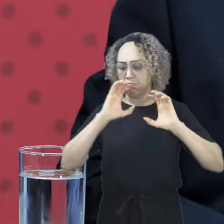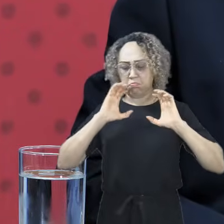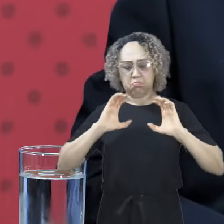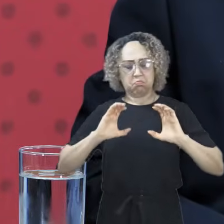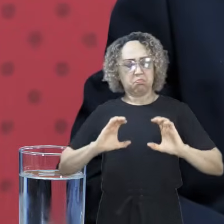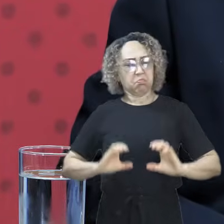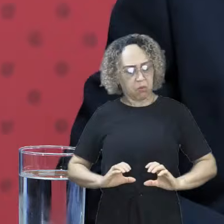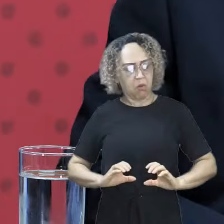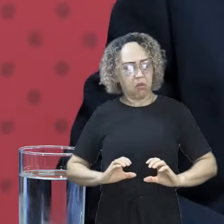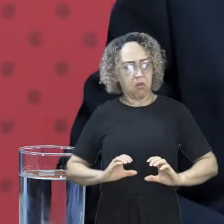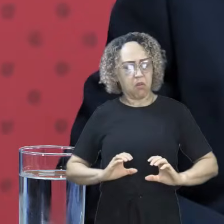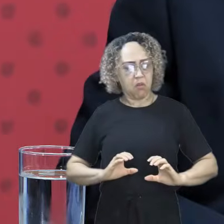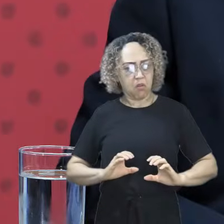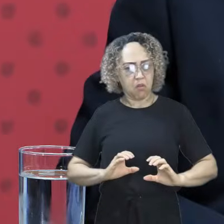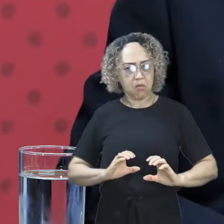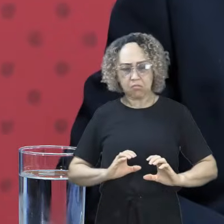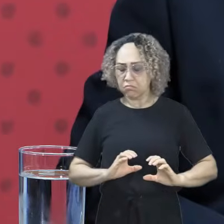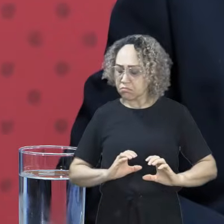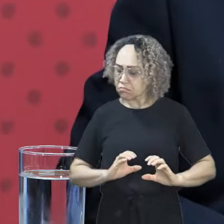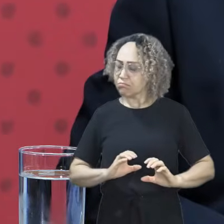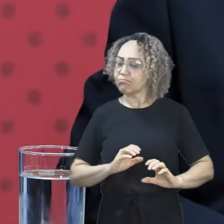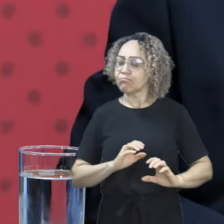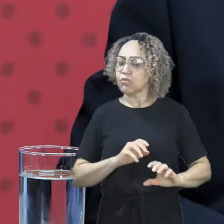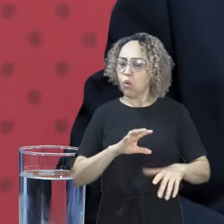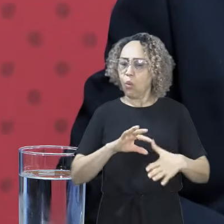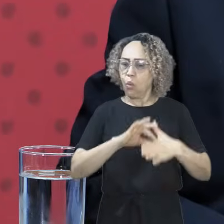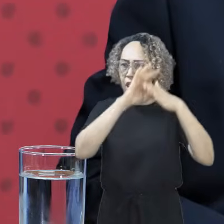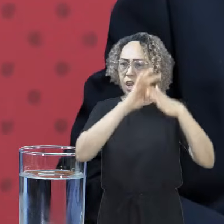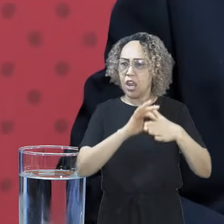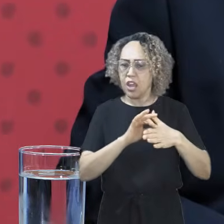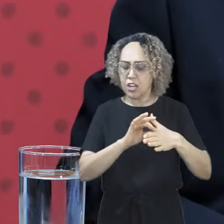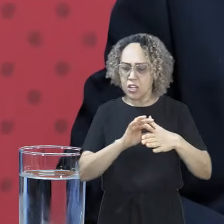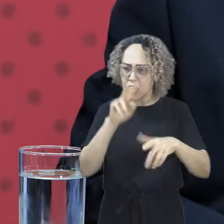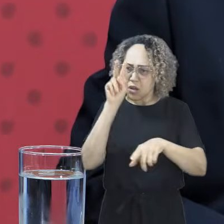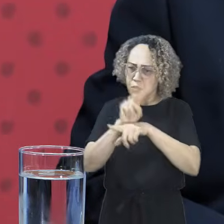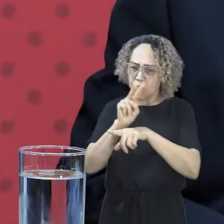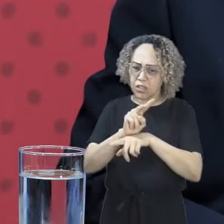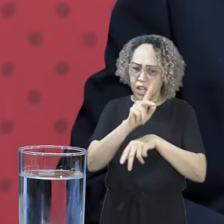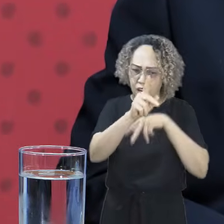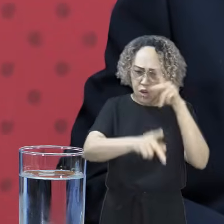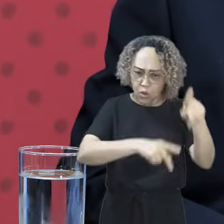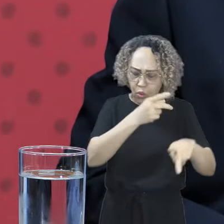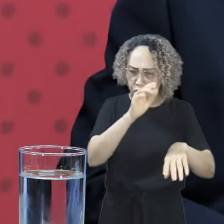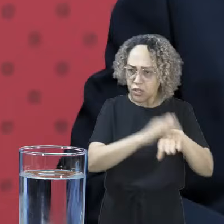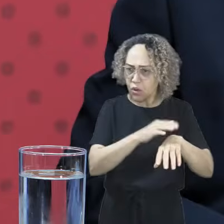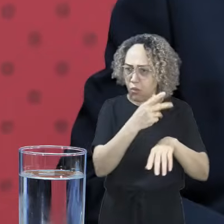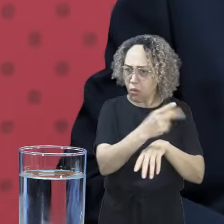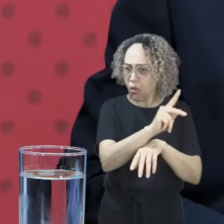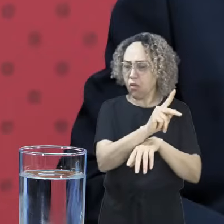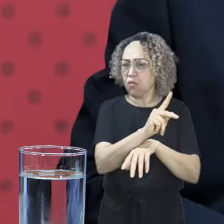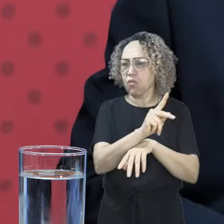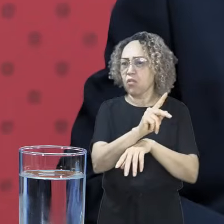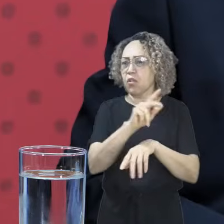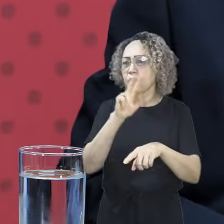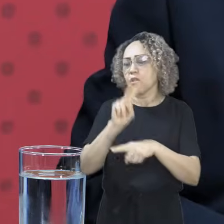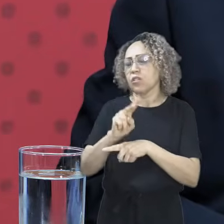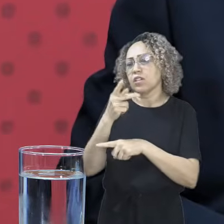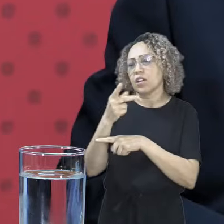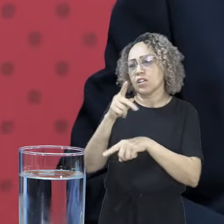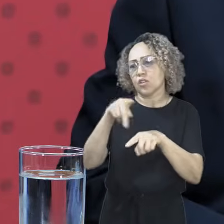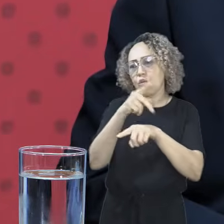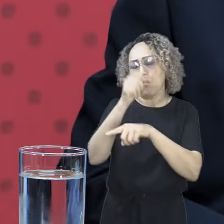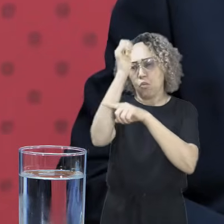seu país. E, claro, esperamos que a diplomacia prevaleça, né, que o bom